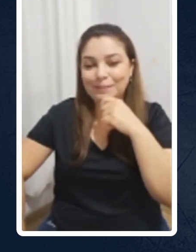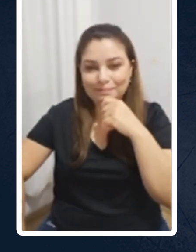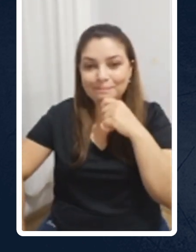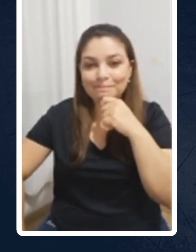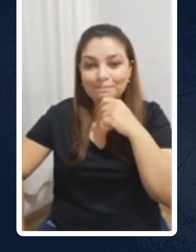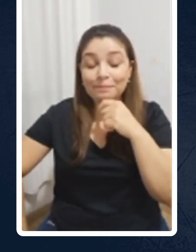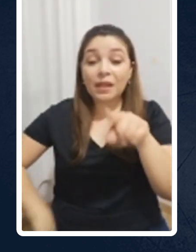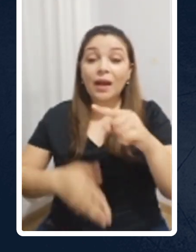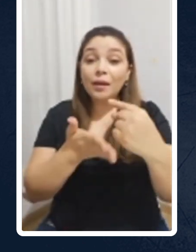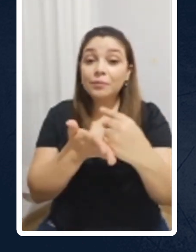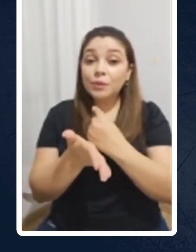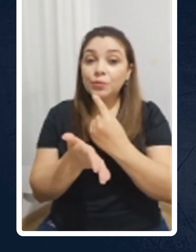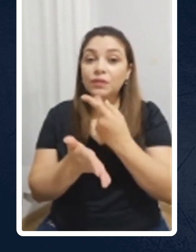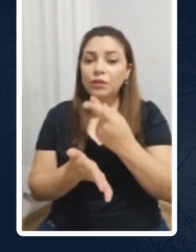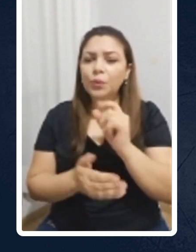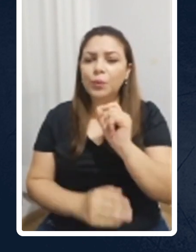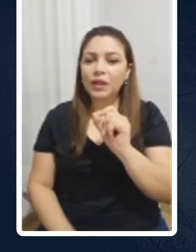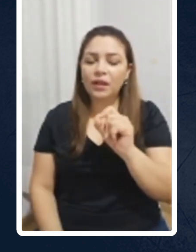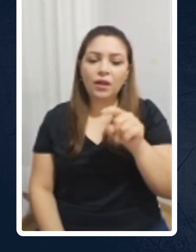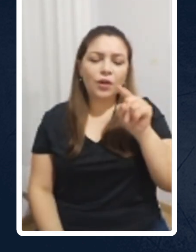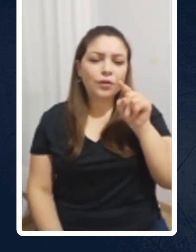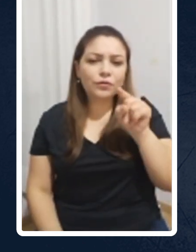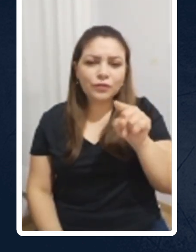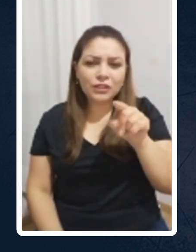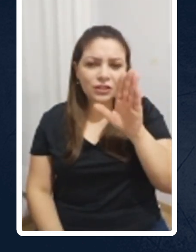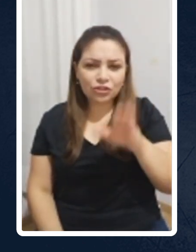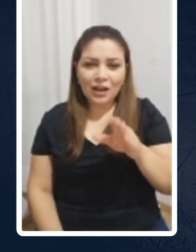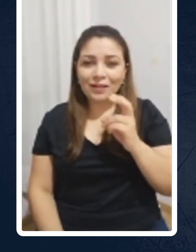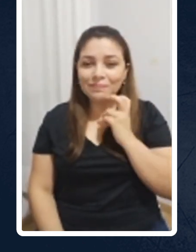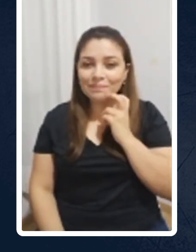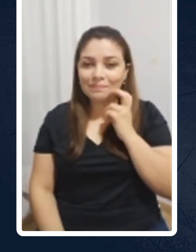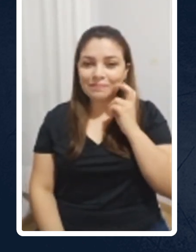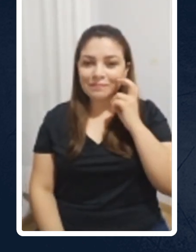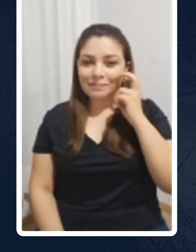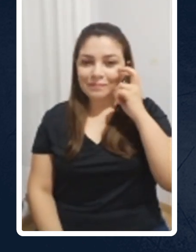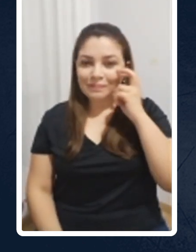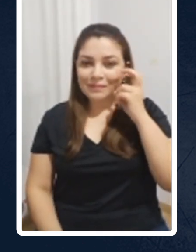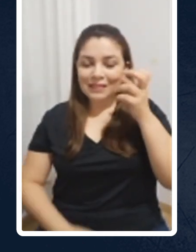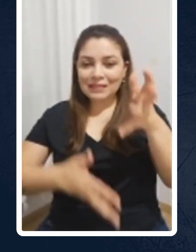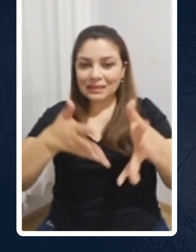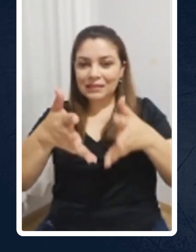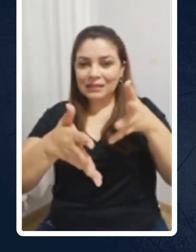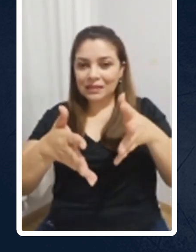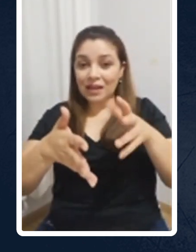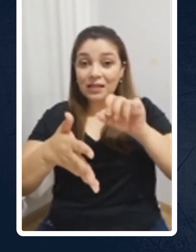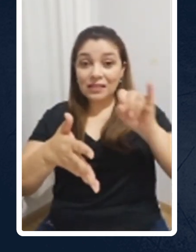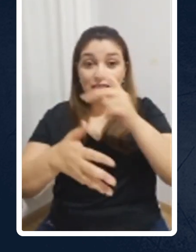assim: você já sentiu vergonha em sinalizar no público, em público? Estava